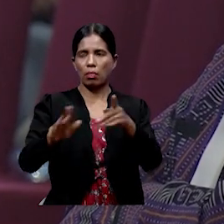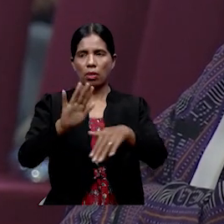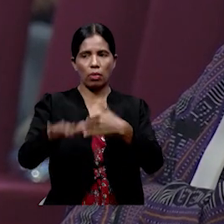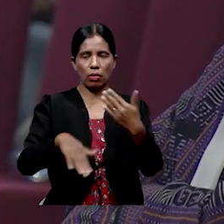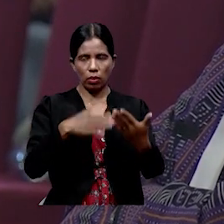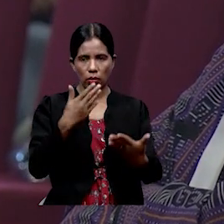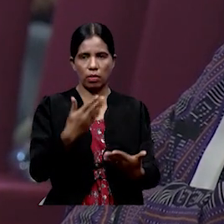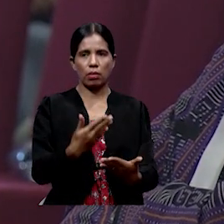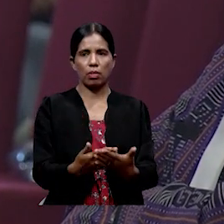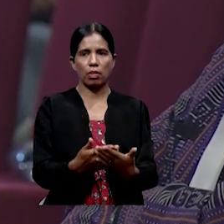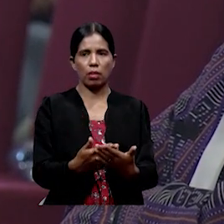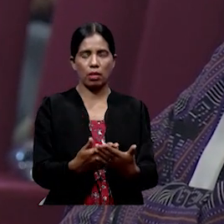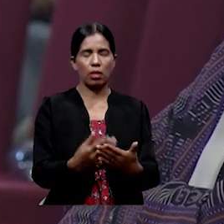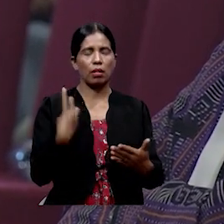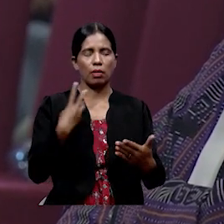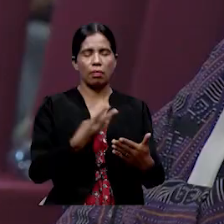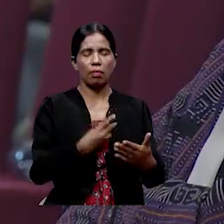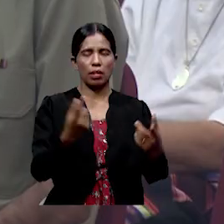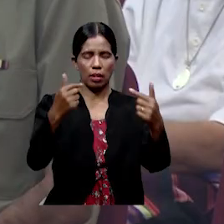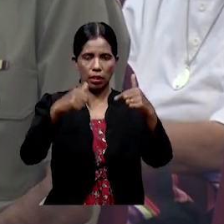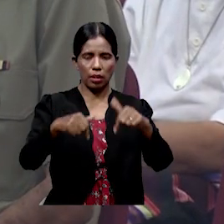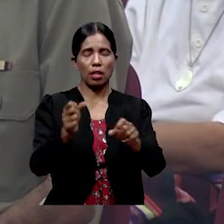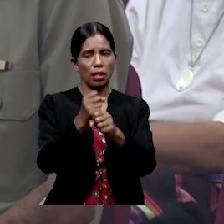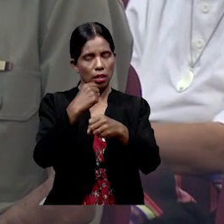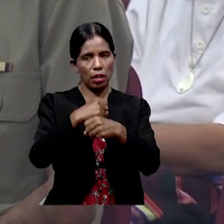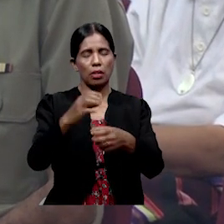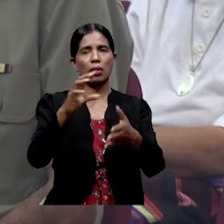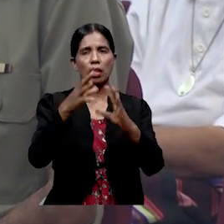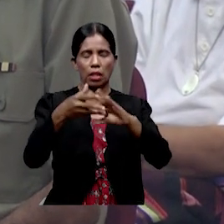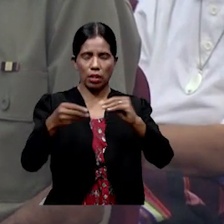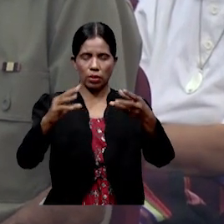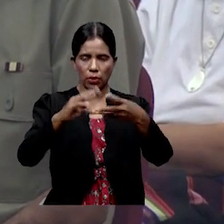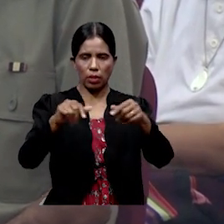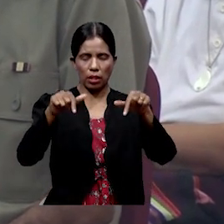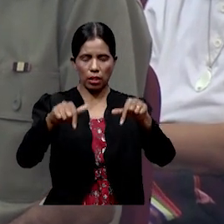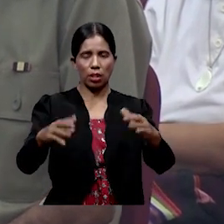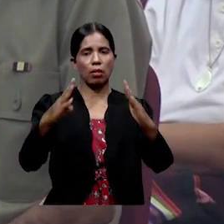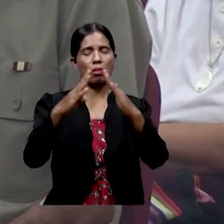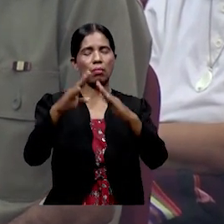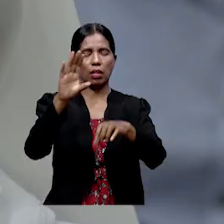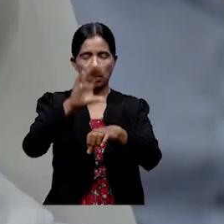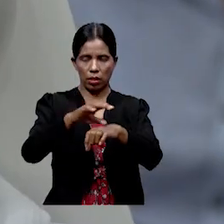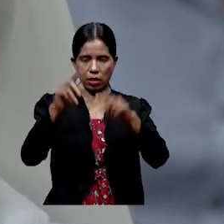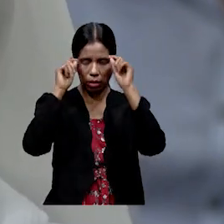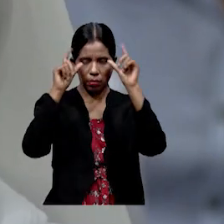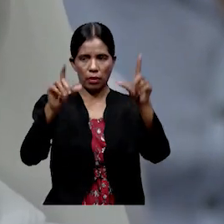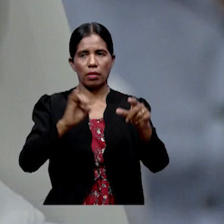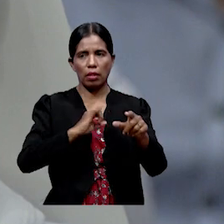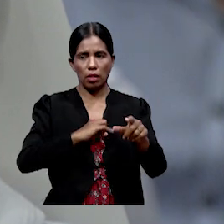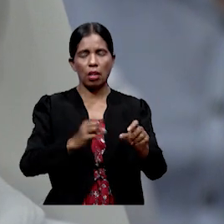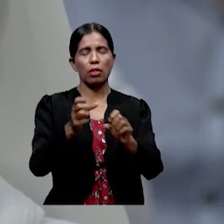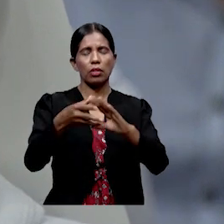livro, mas ita marca história e vida e a creva Timor. Há uma história e vida